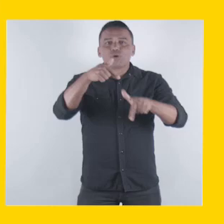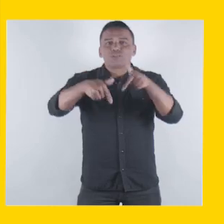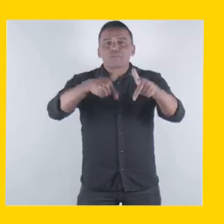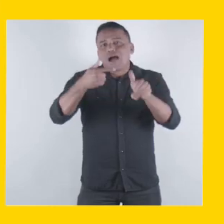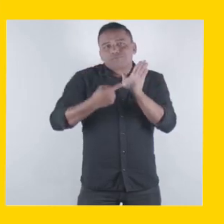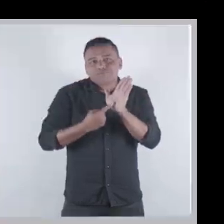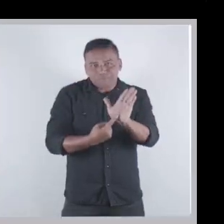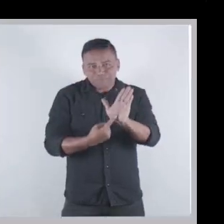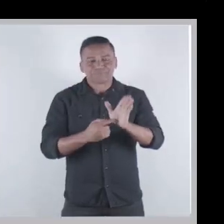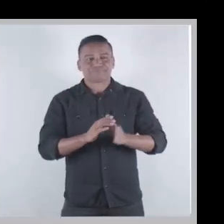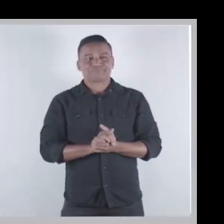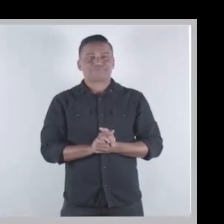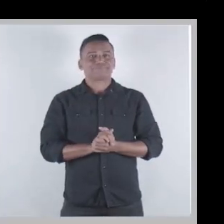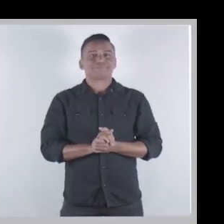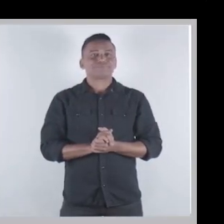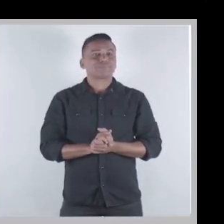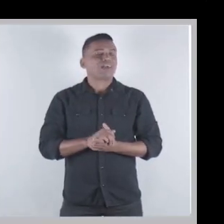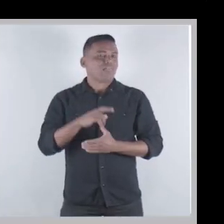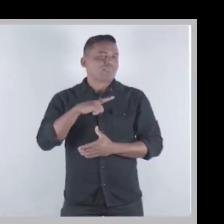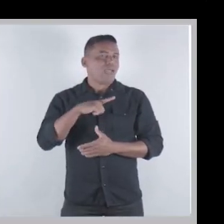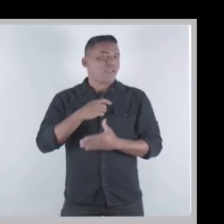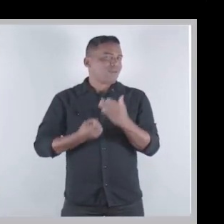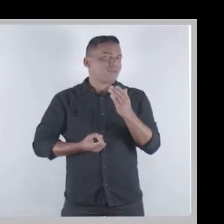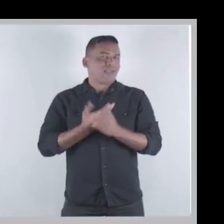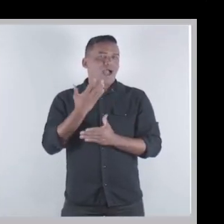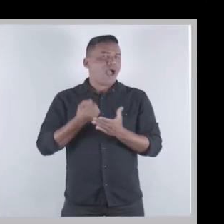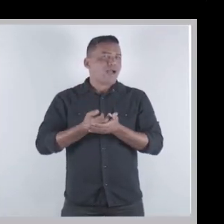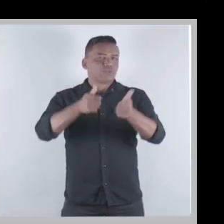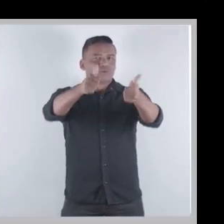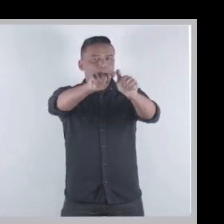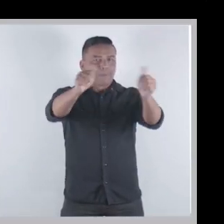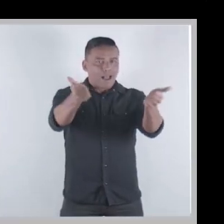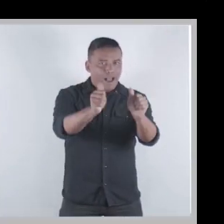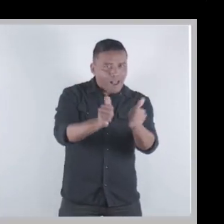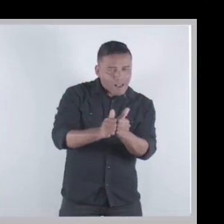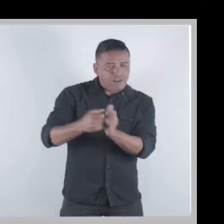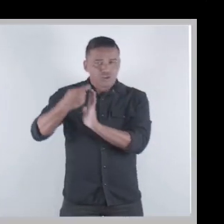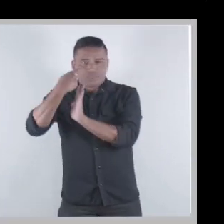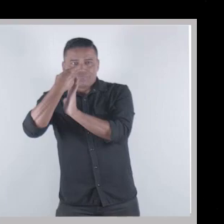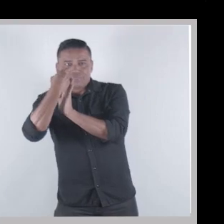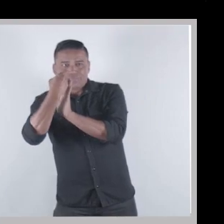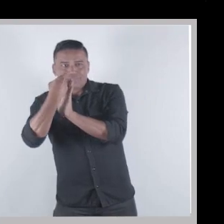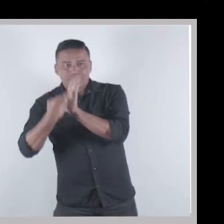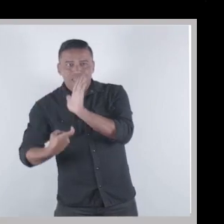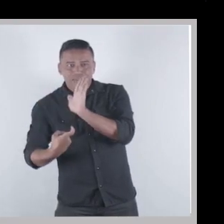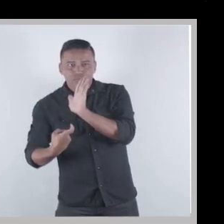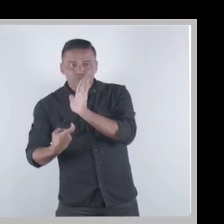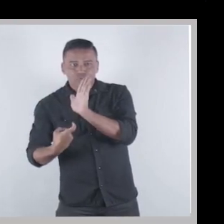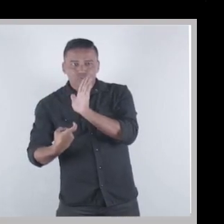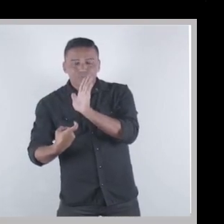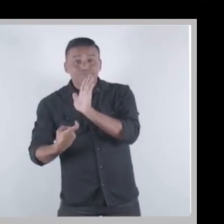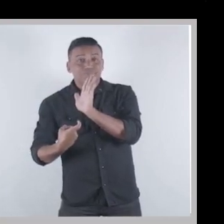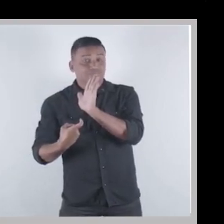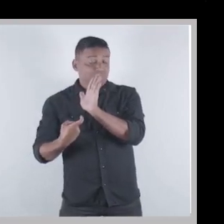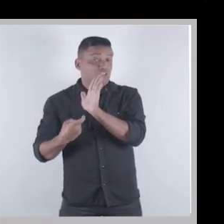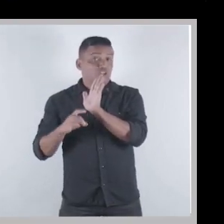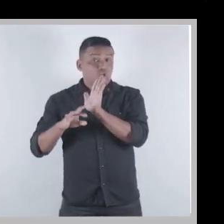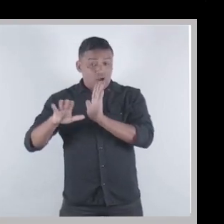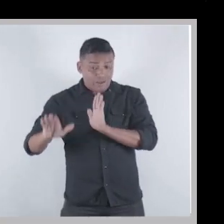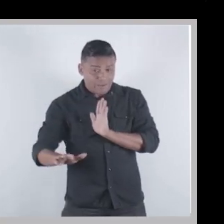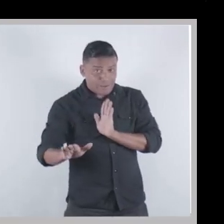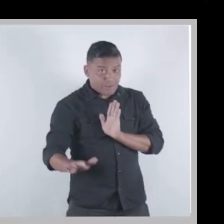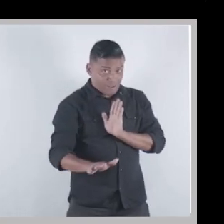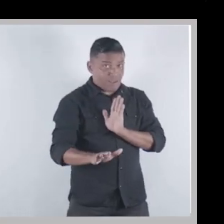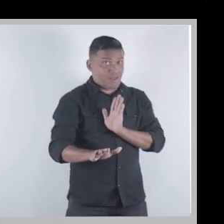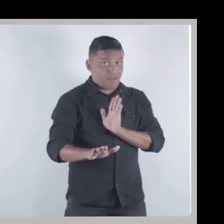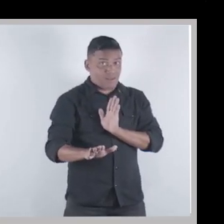vocês. Tenho criado imagens e textos, não só para as infâncias, mas para